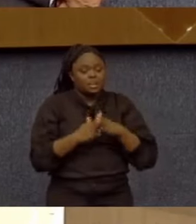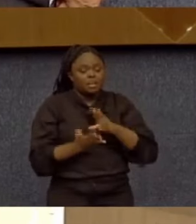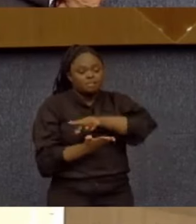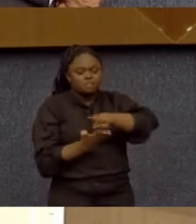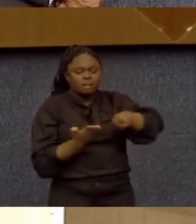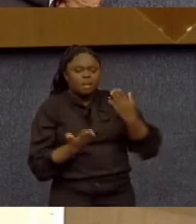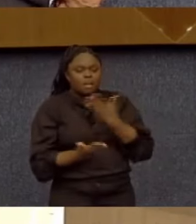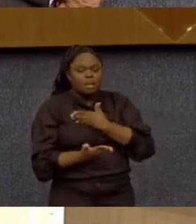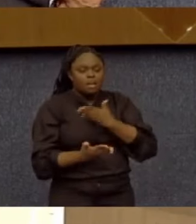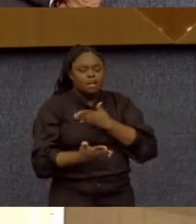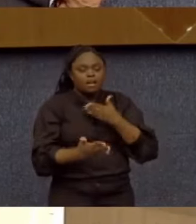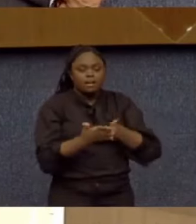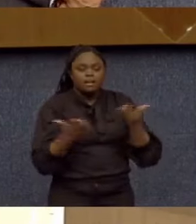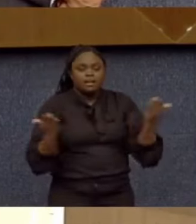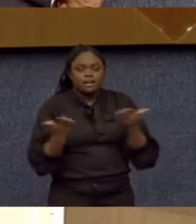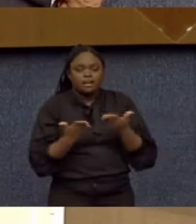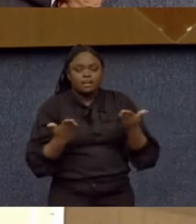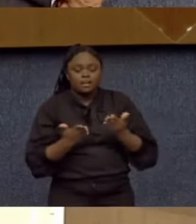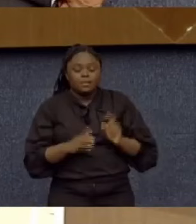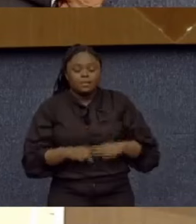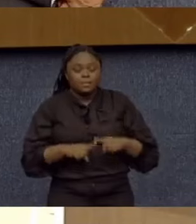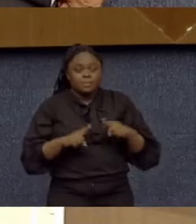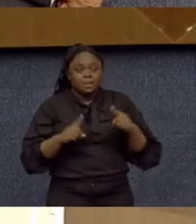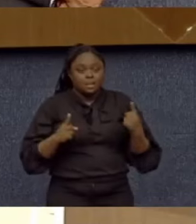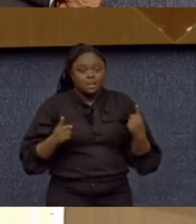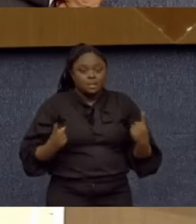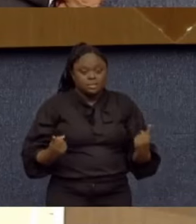amigos até hoje. Mas